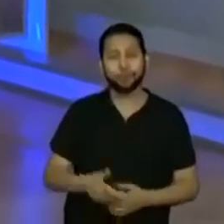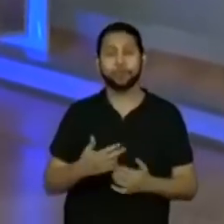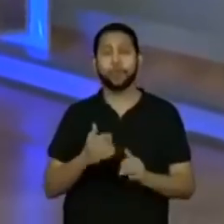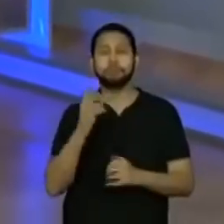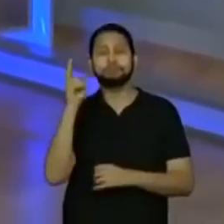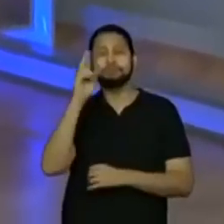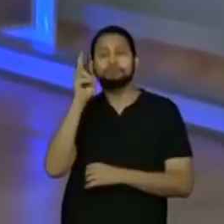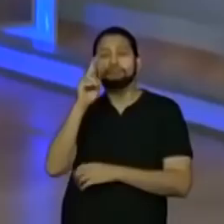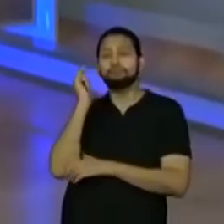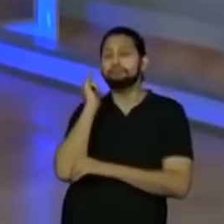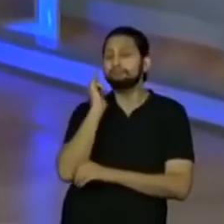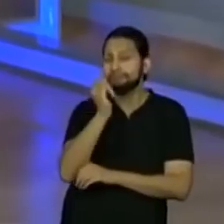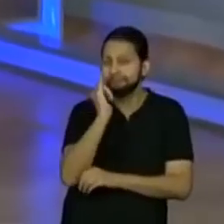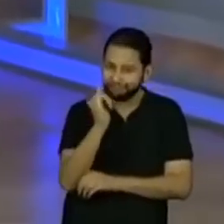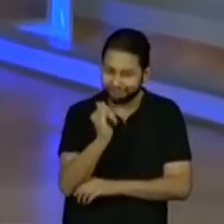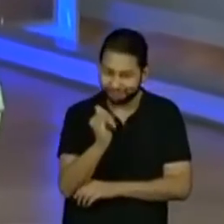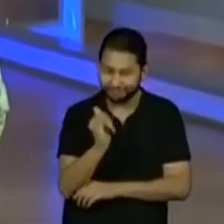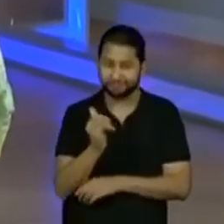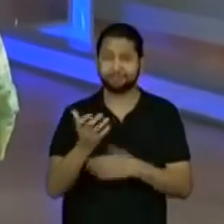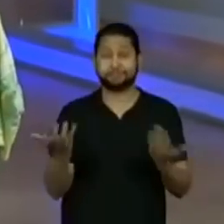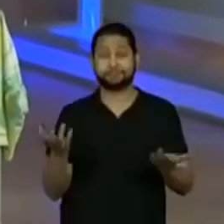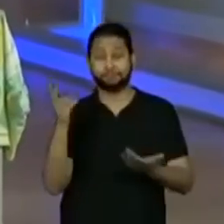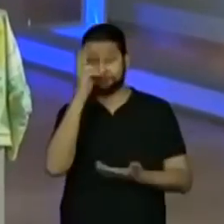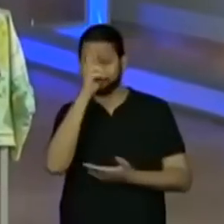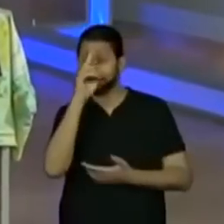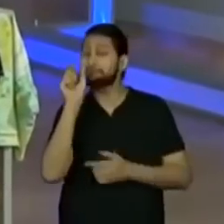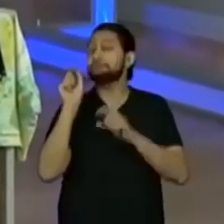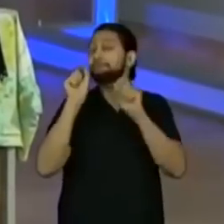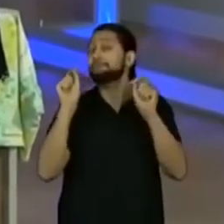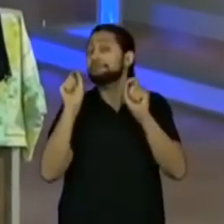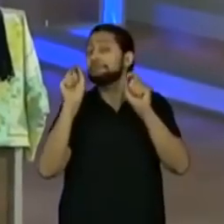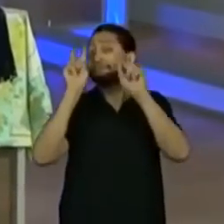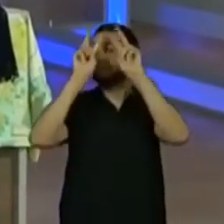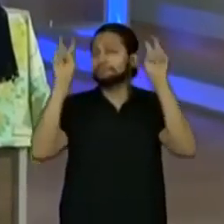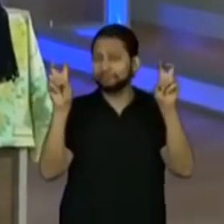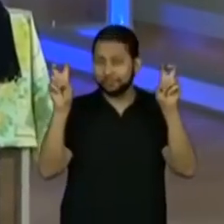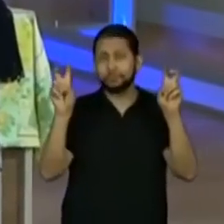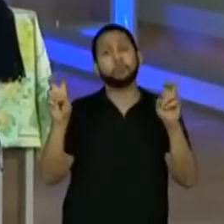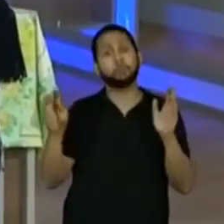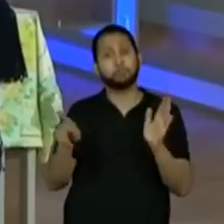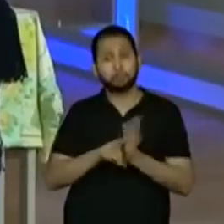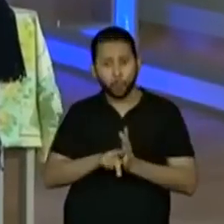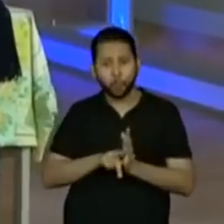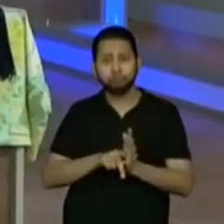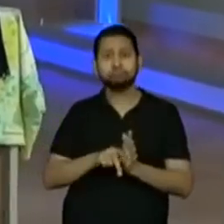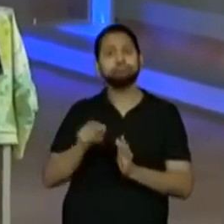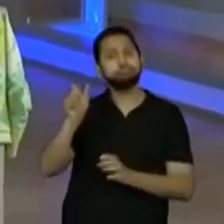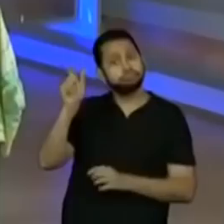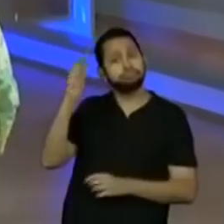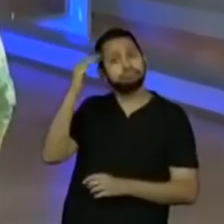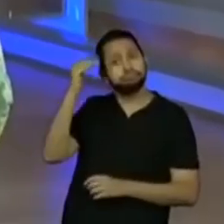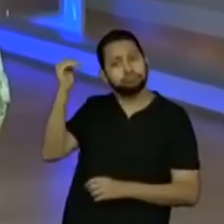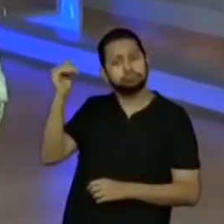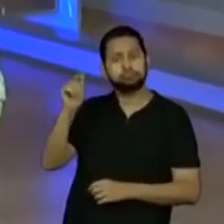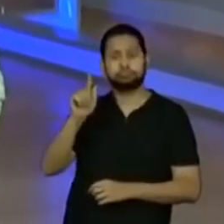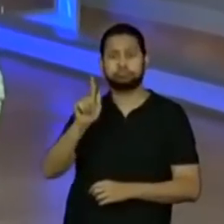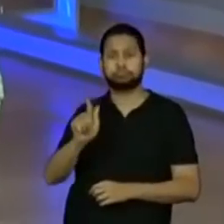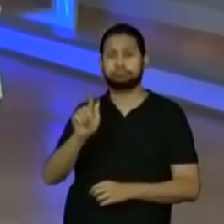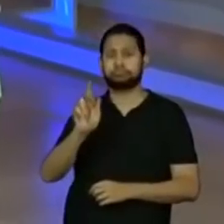vocês uma história. E a história que eu vou contar hoje é dos irmãos Grimm. Os irmãos Grimm